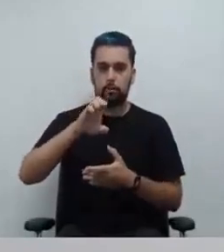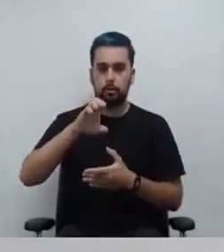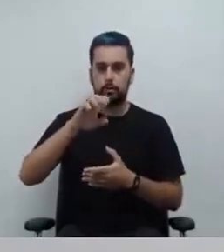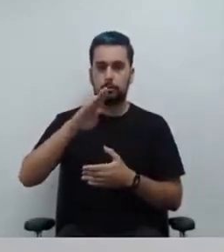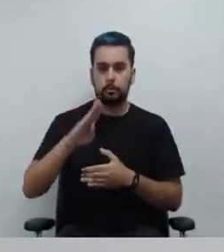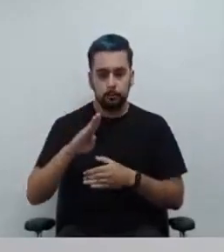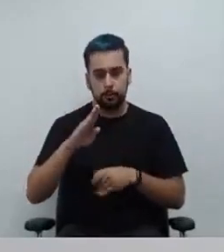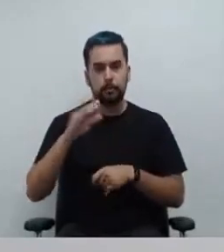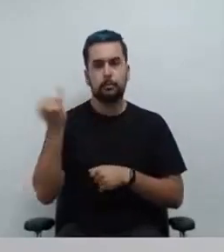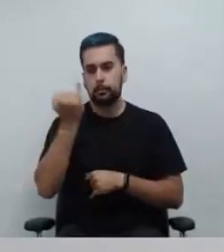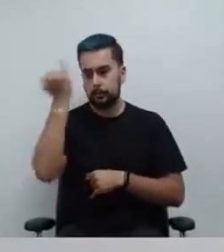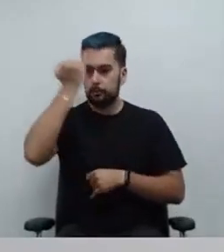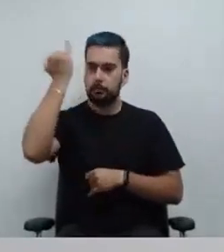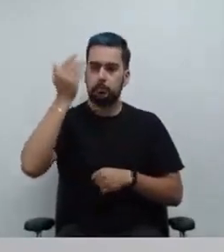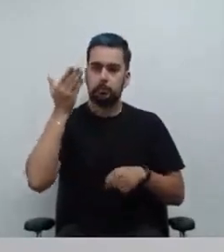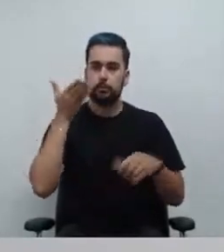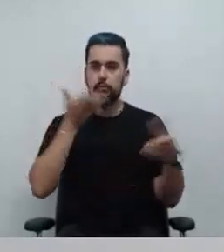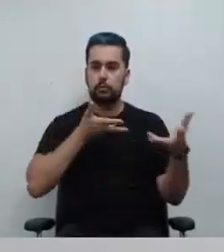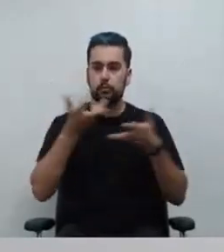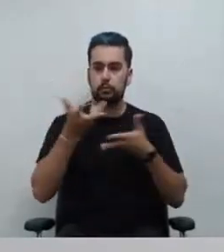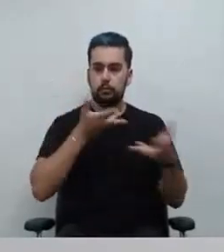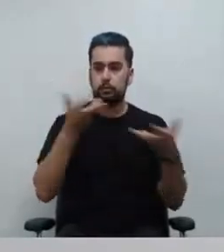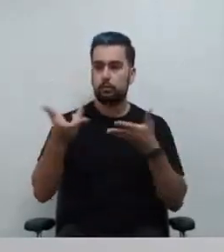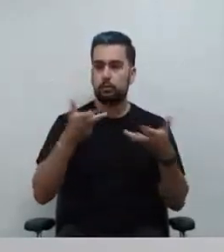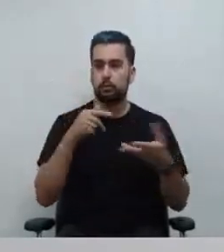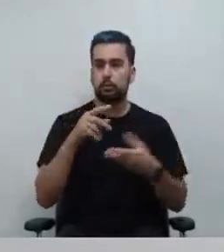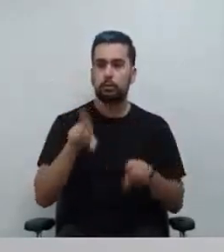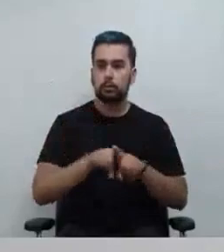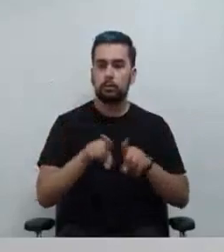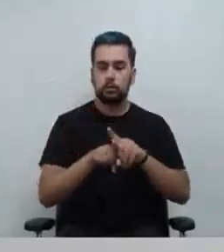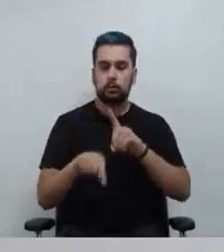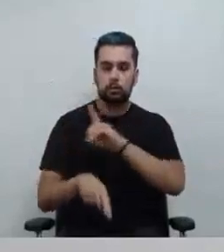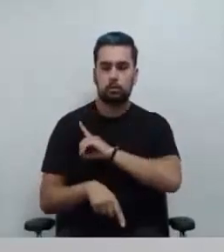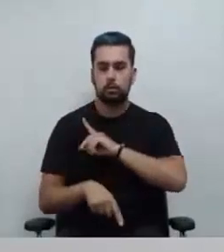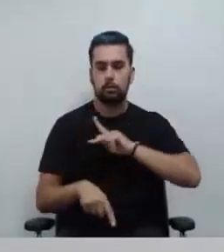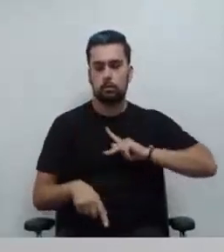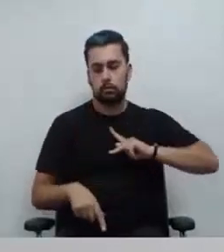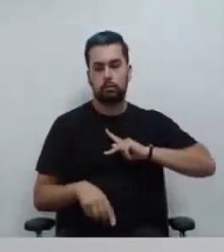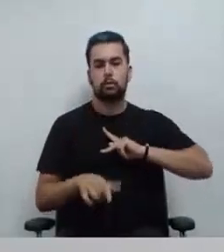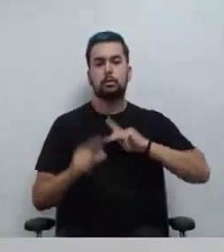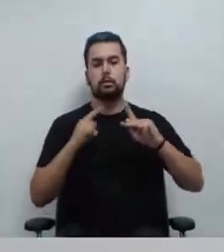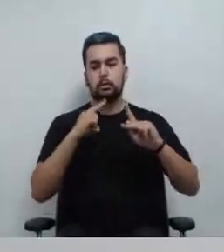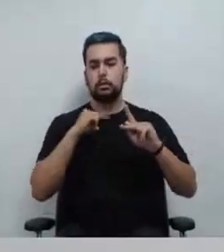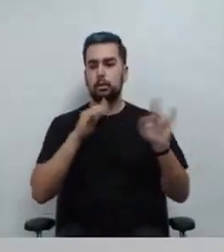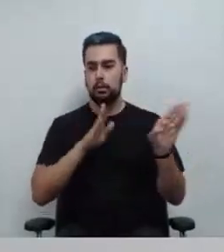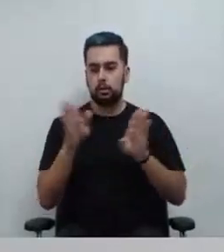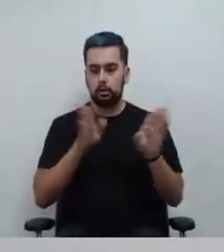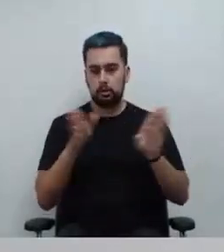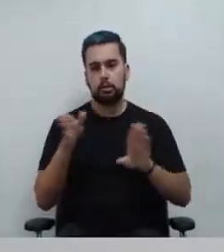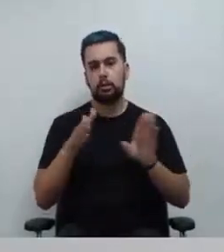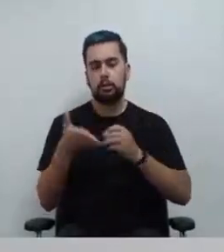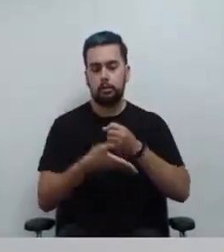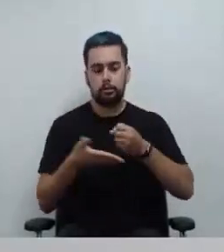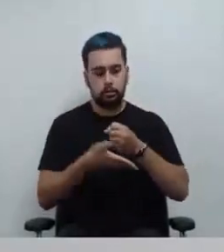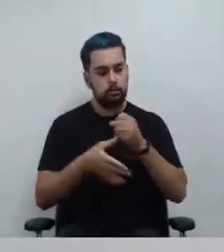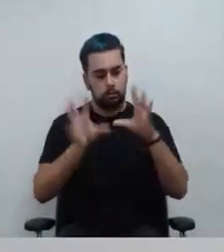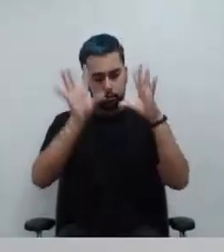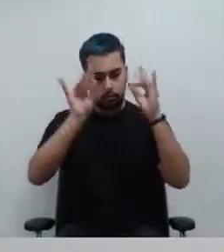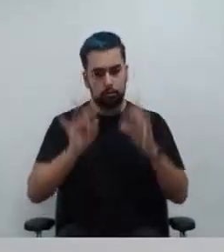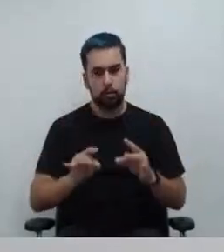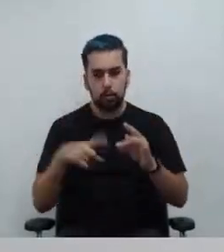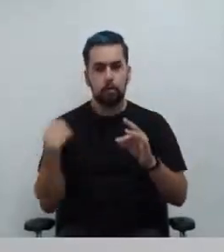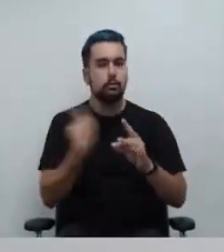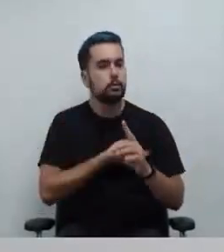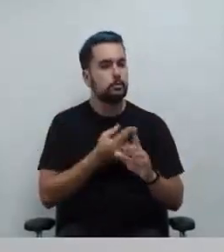e necessária para a atuação institucional que as defensorias estaduais também tivessem acesso àquela base específica. Nós deflagramos